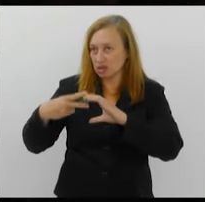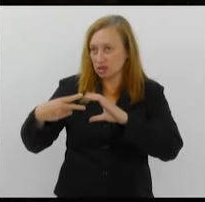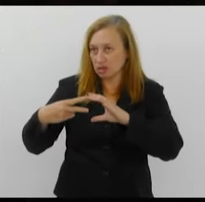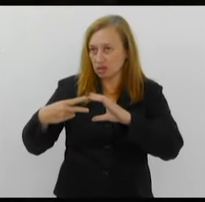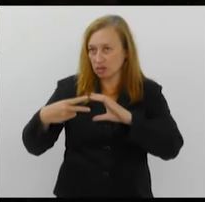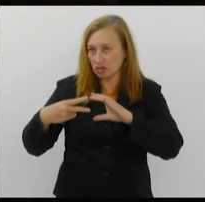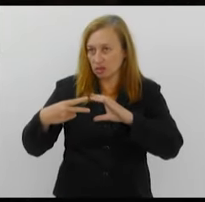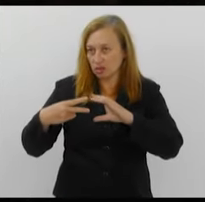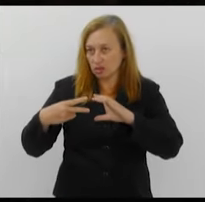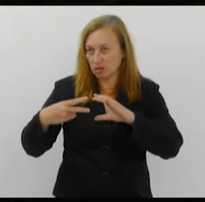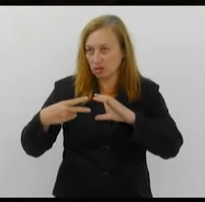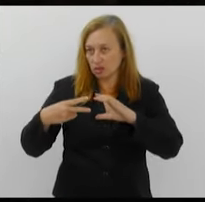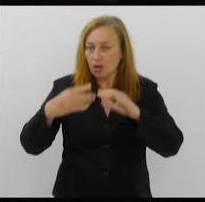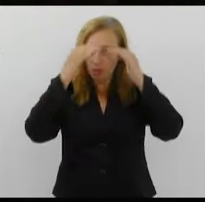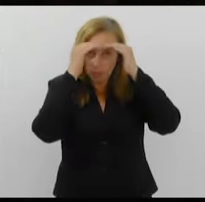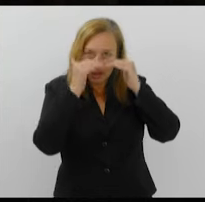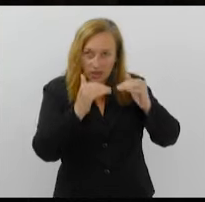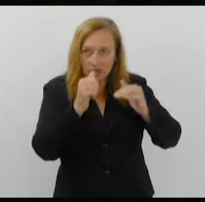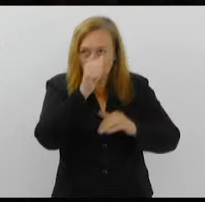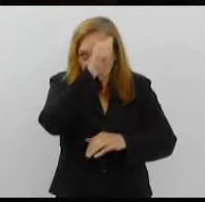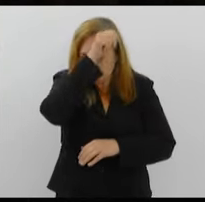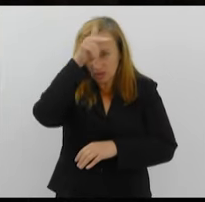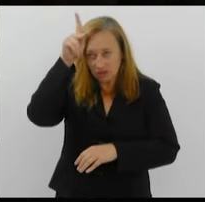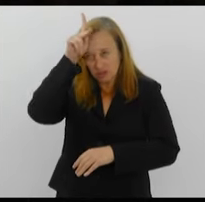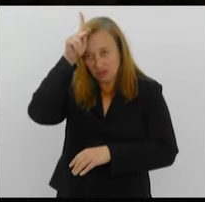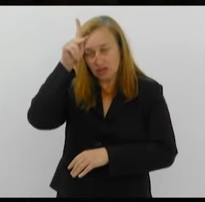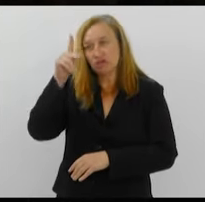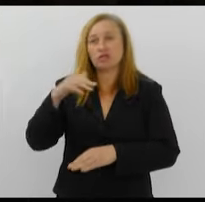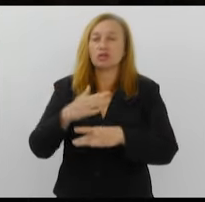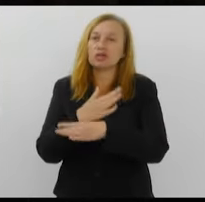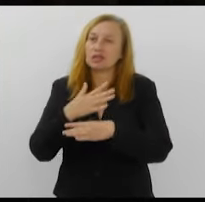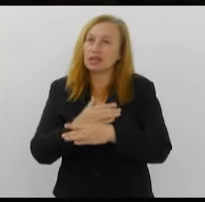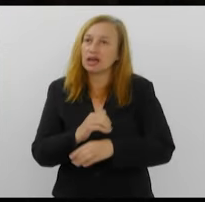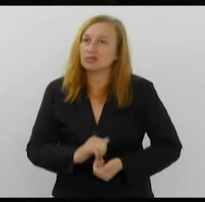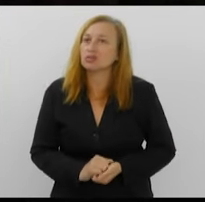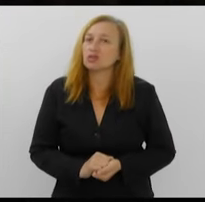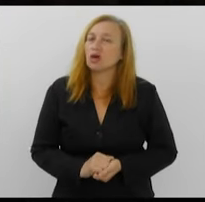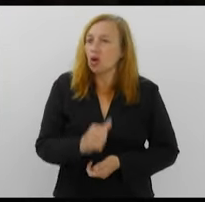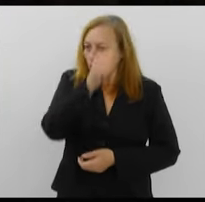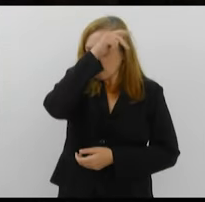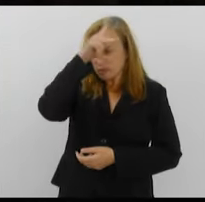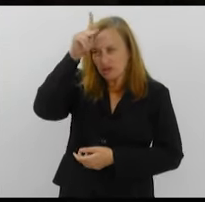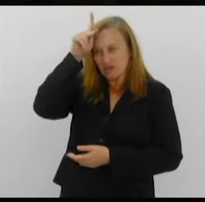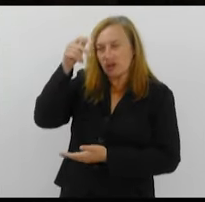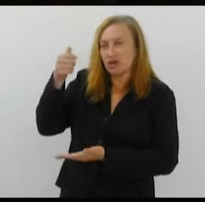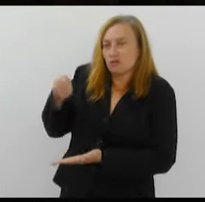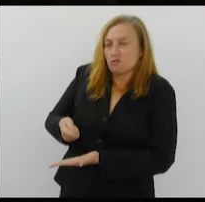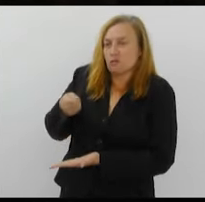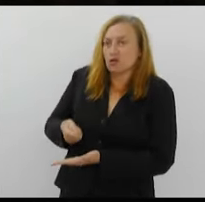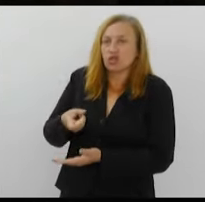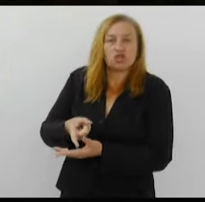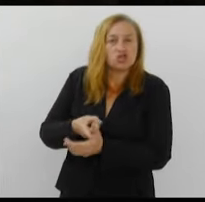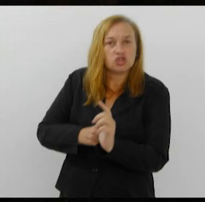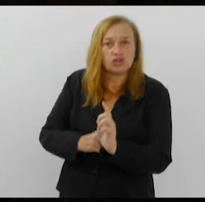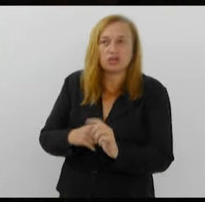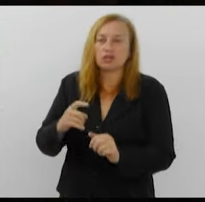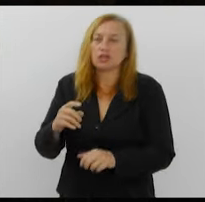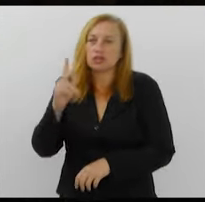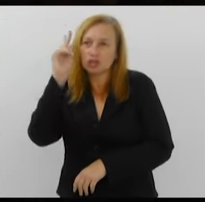desmandos do prefeito de uma cidade. O prefeito que impõe a maior dívida da história do Rio de